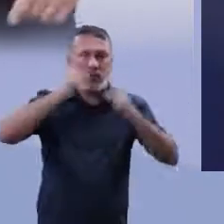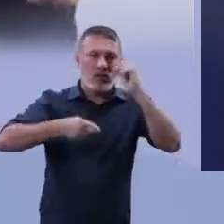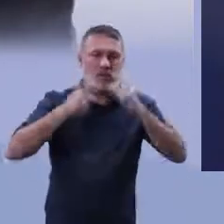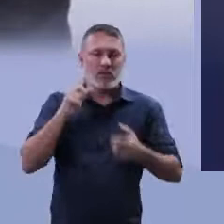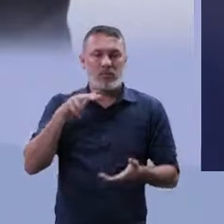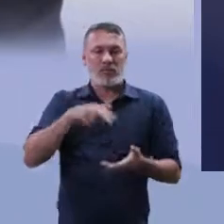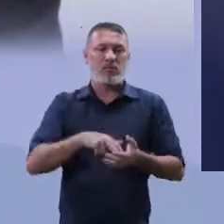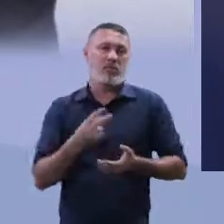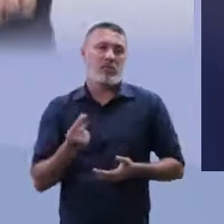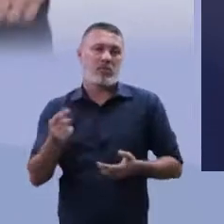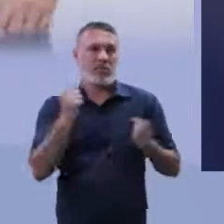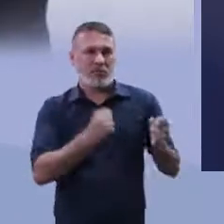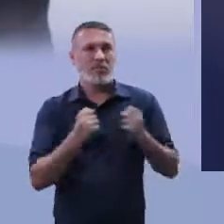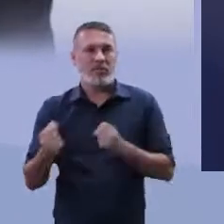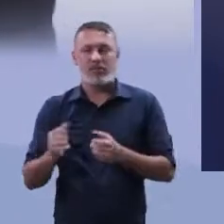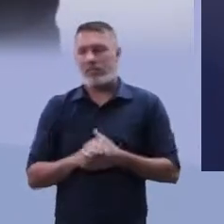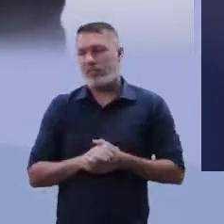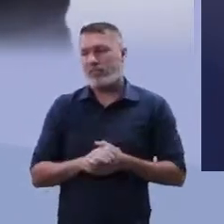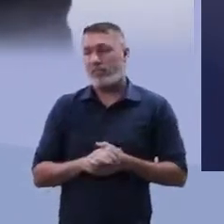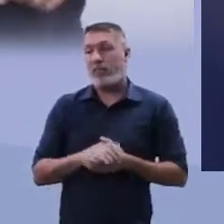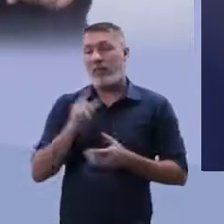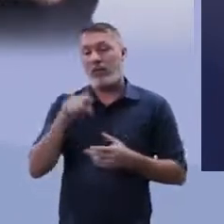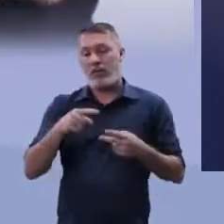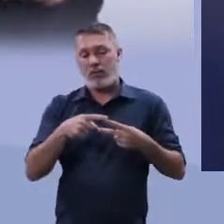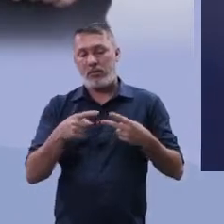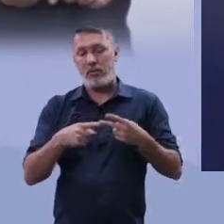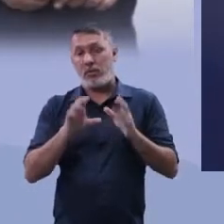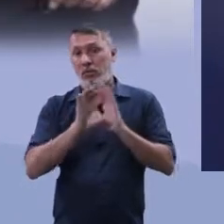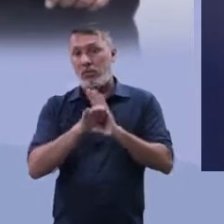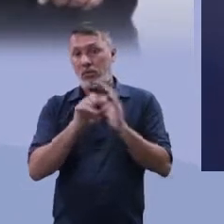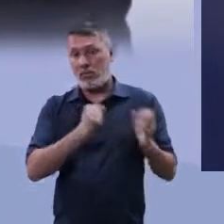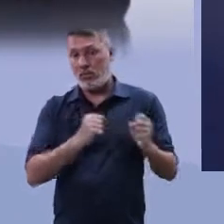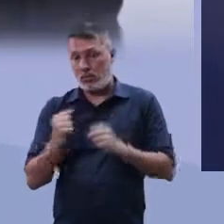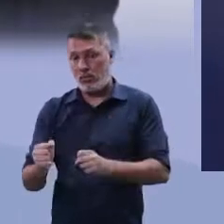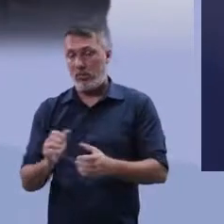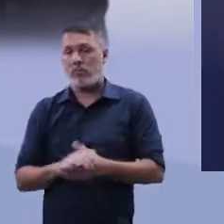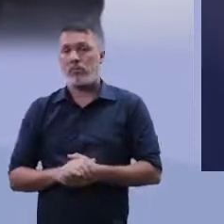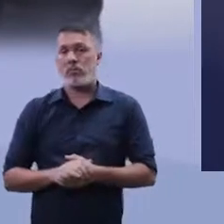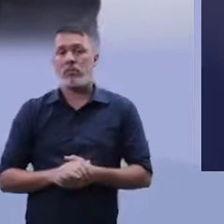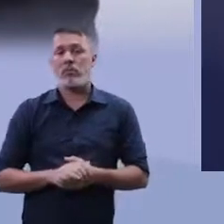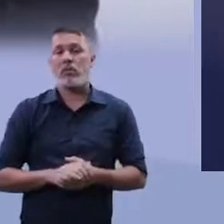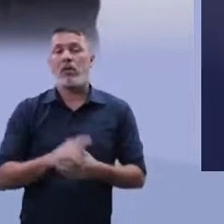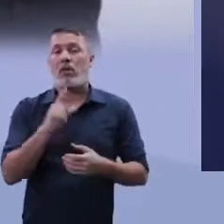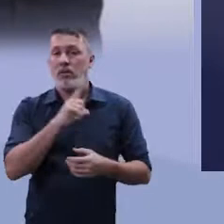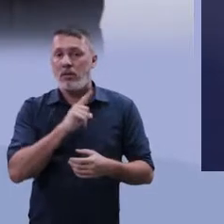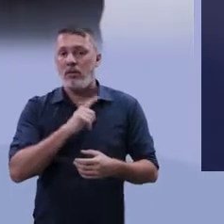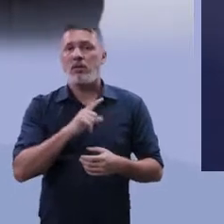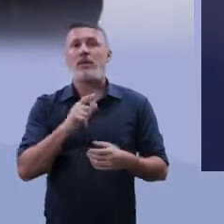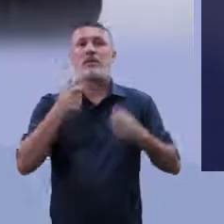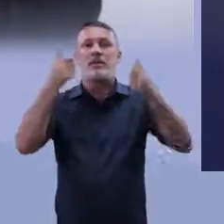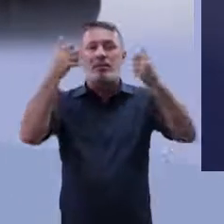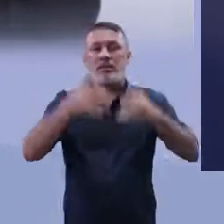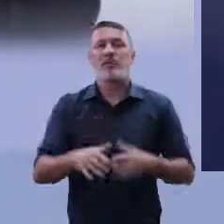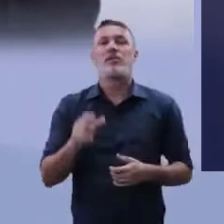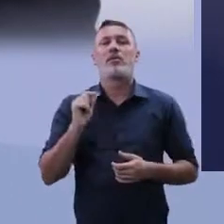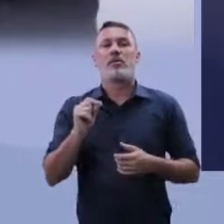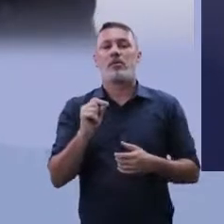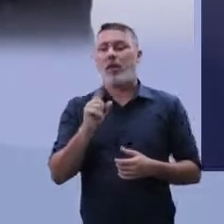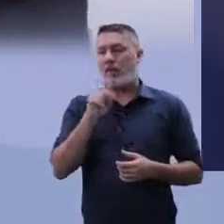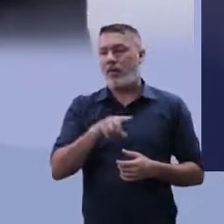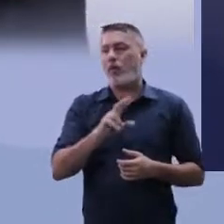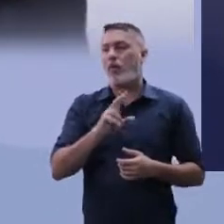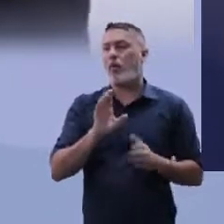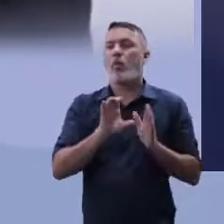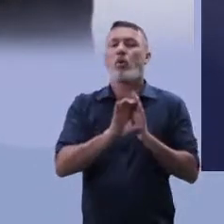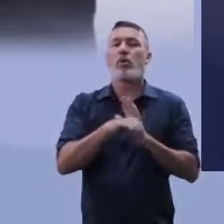forma a manter a ordem e permanecer no poder. Ele vai usar dois conceitos aí para poder